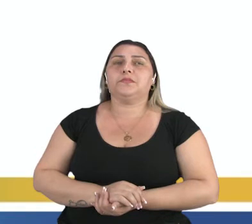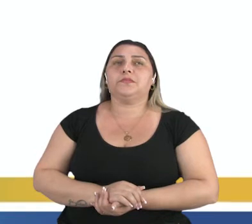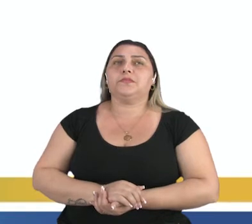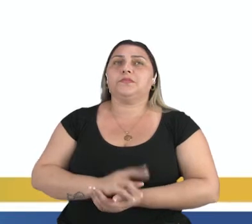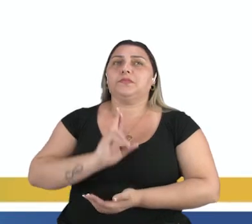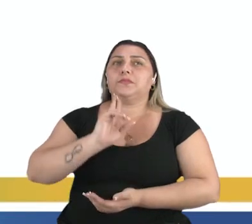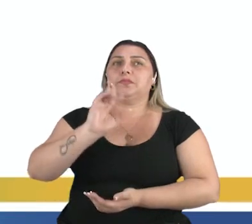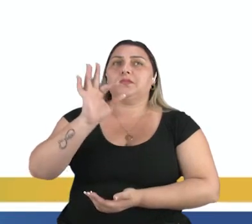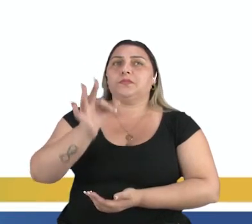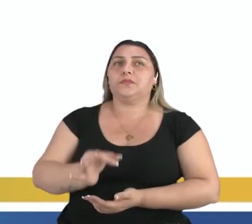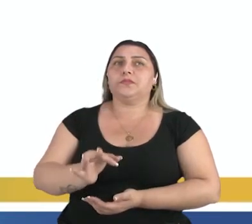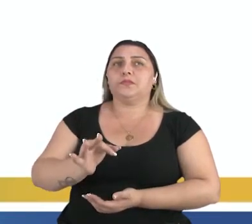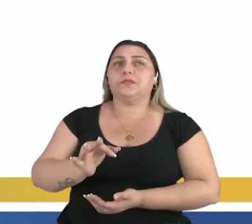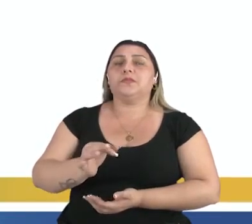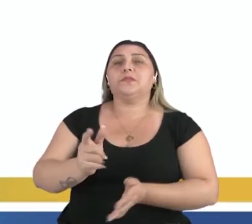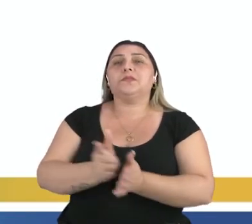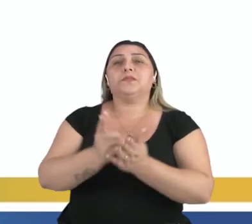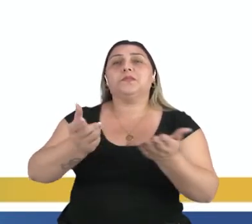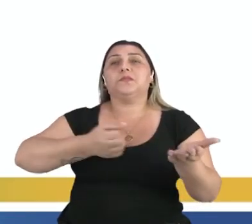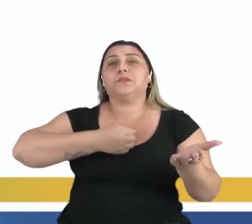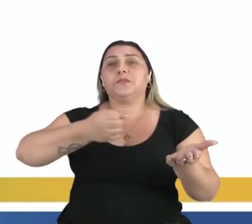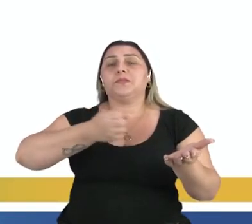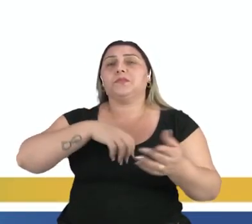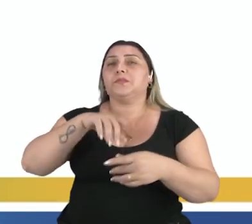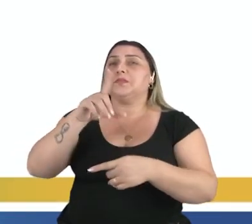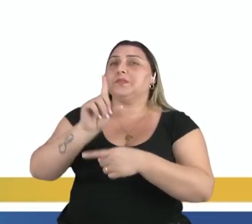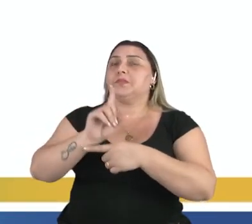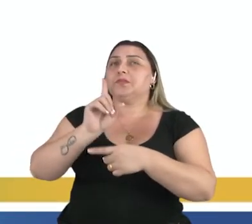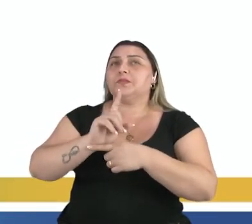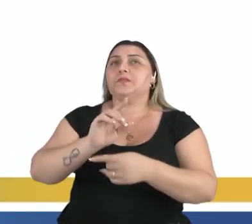Então, a resposta correta seria a letra D,